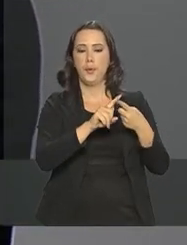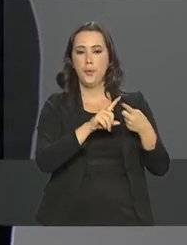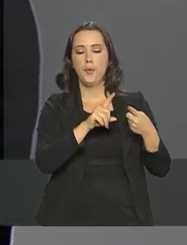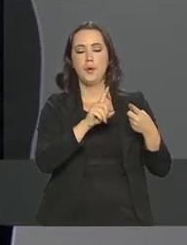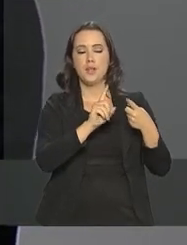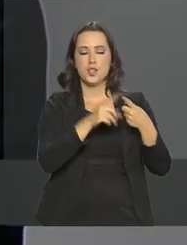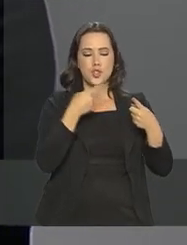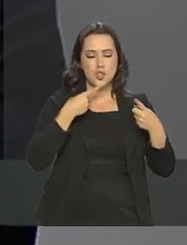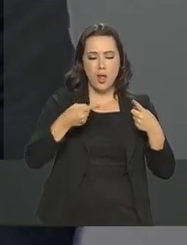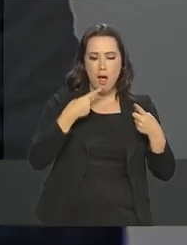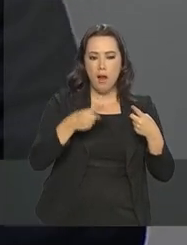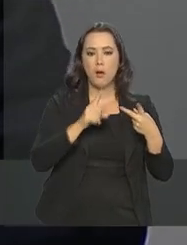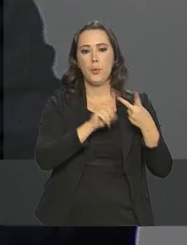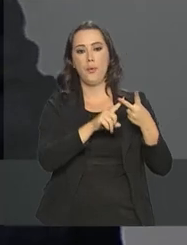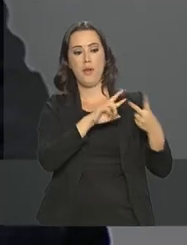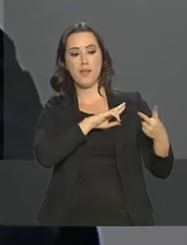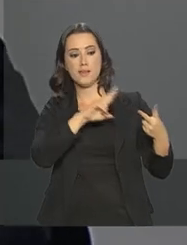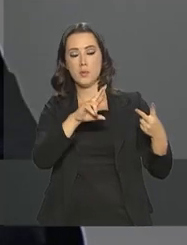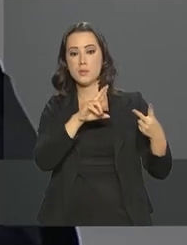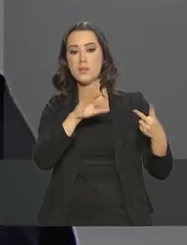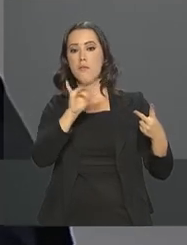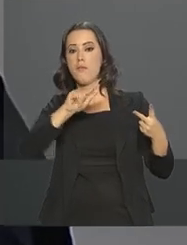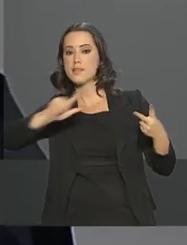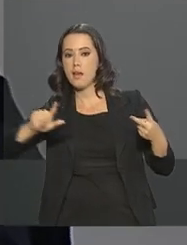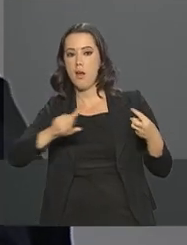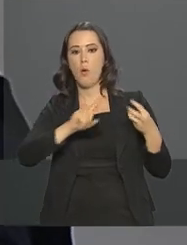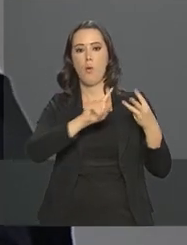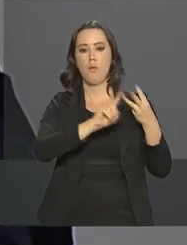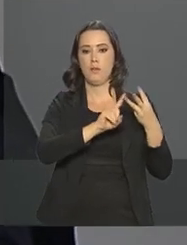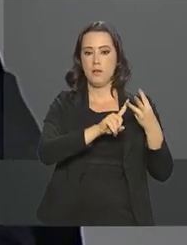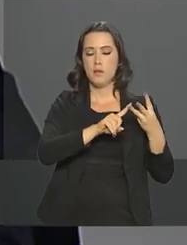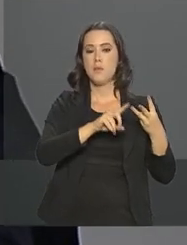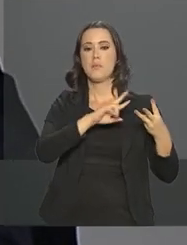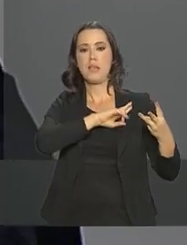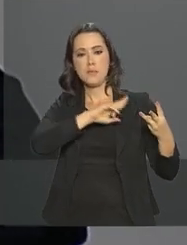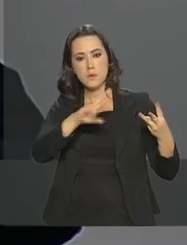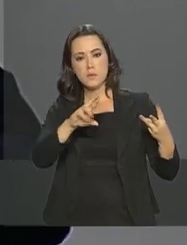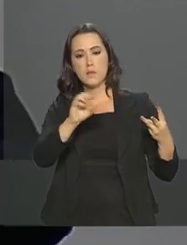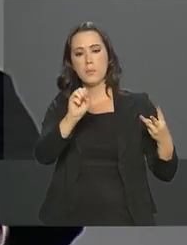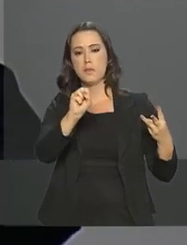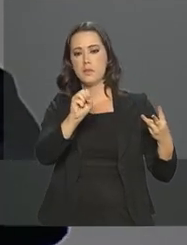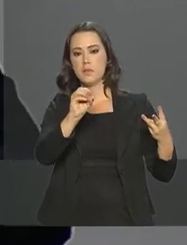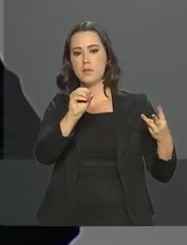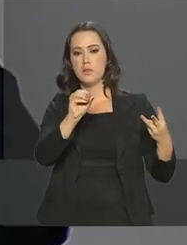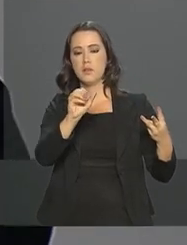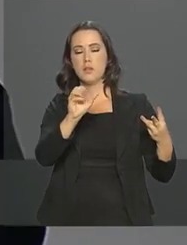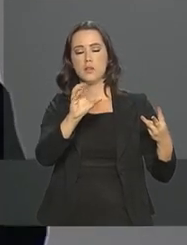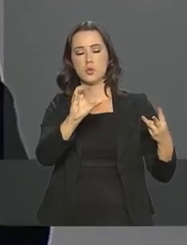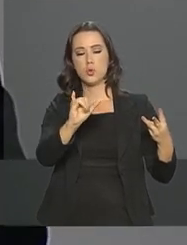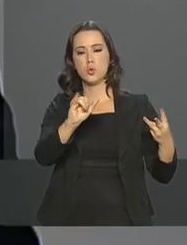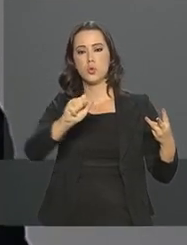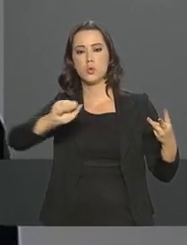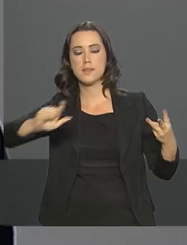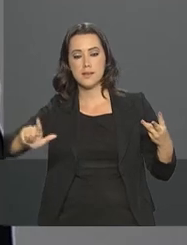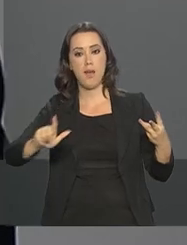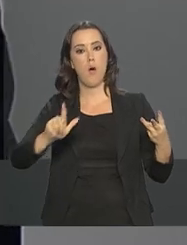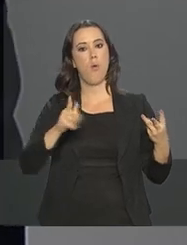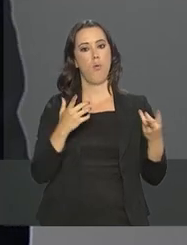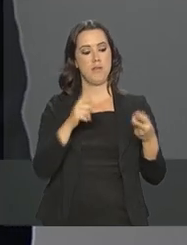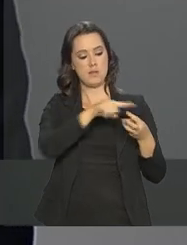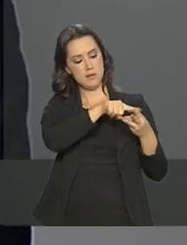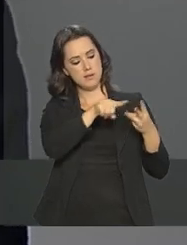social foram marcas do nosso governo e e eu digo isso com muita com muita satisfação